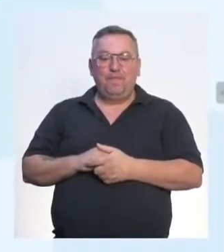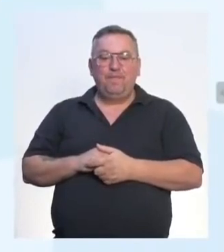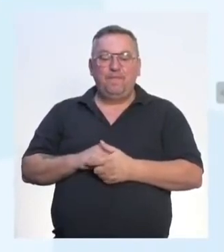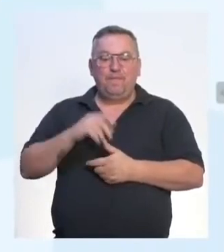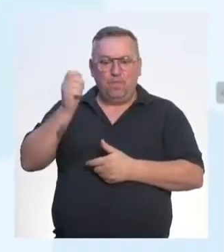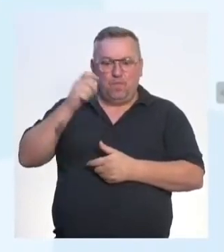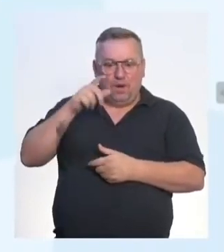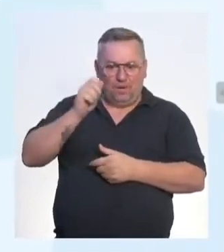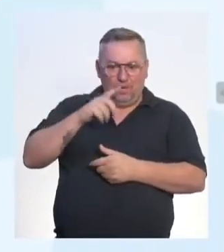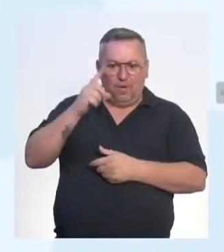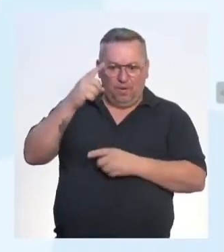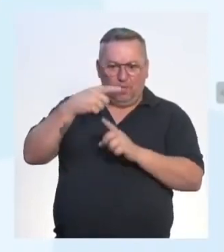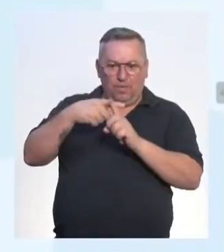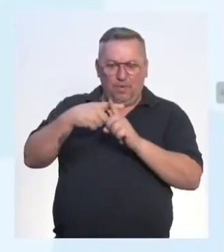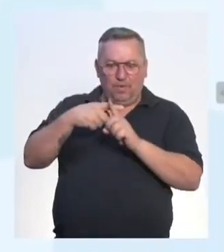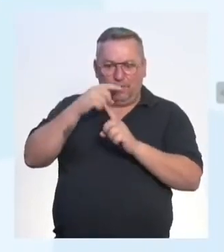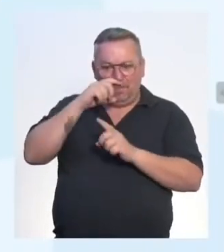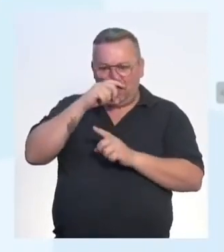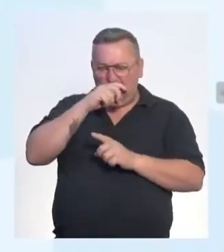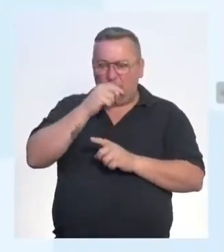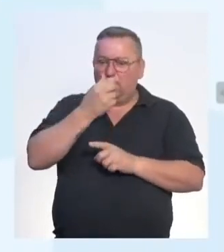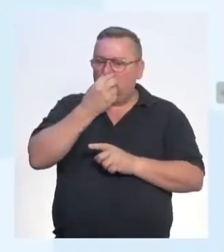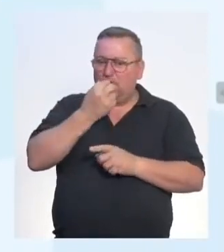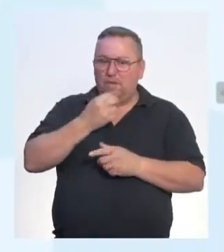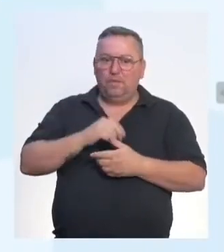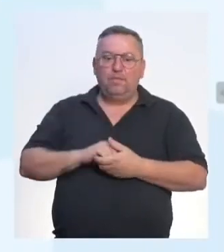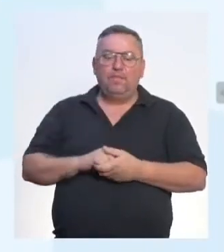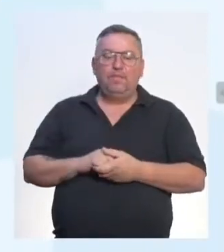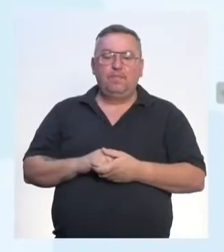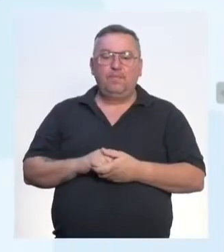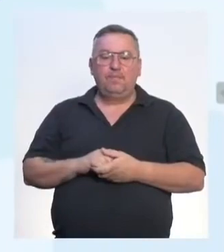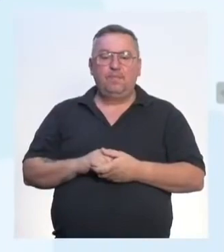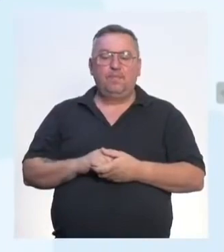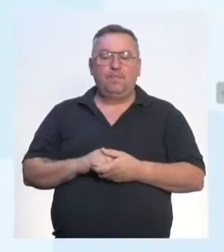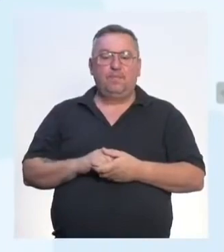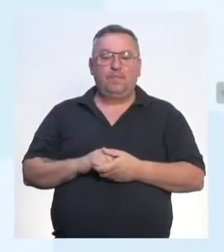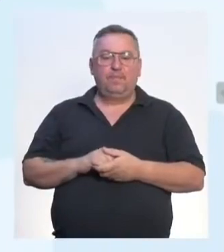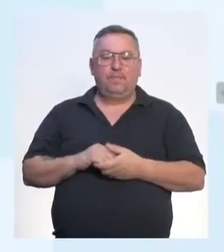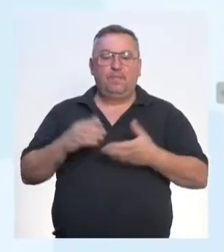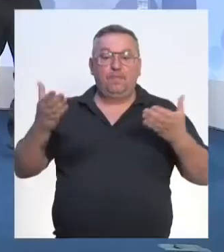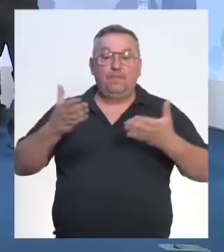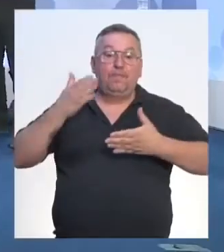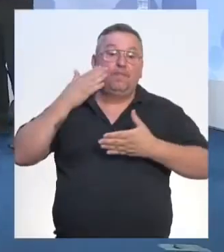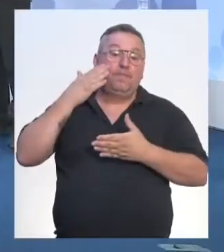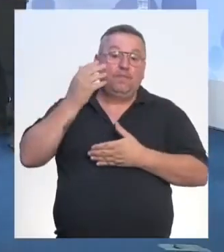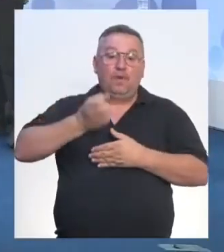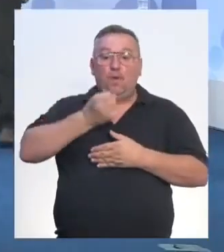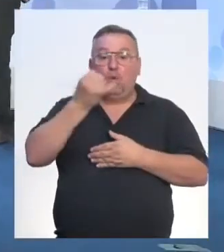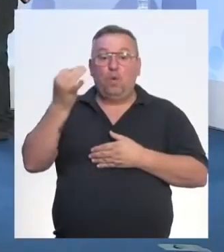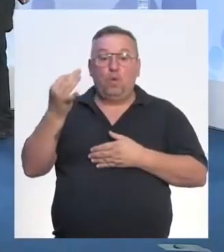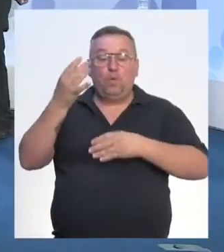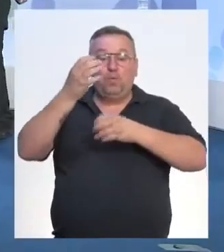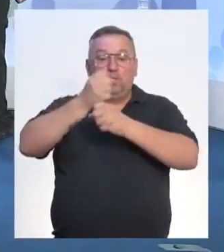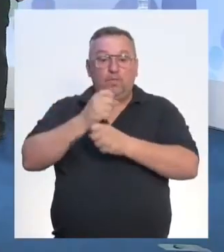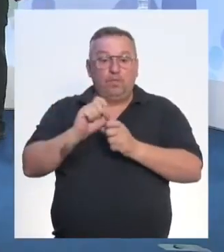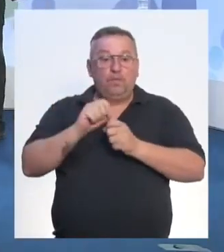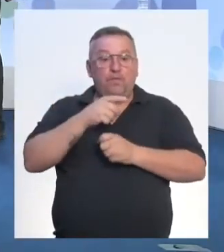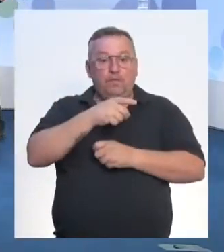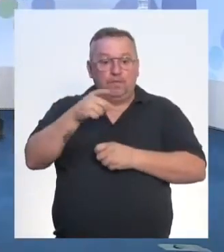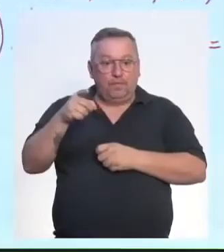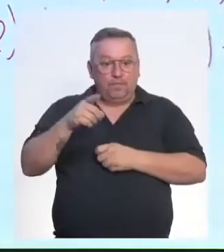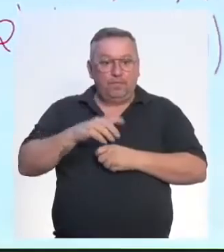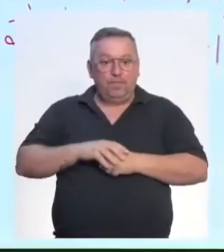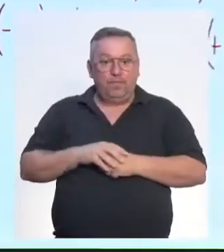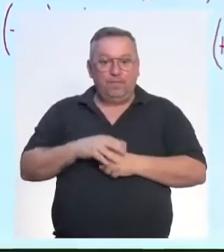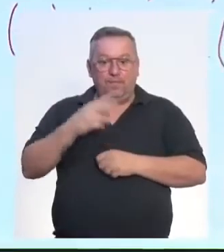azul. No azul. No azul é É mais um um. positivo. Isso. Beleza. Então aí eu quero saber quantos pontos eu fiz aí para vocês.